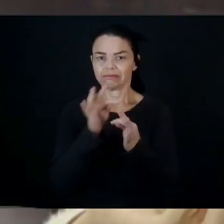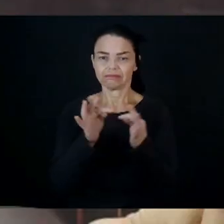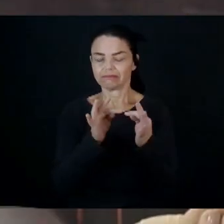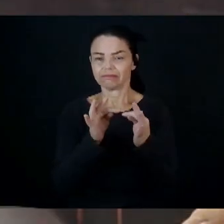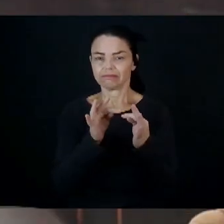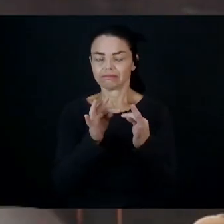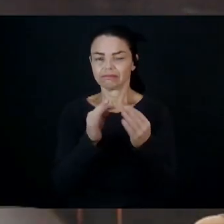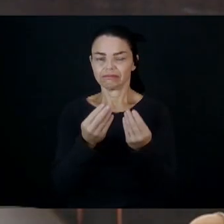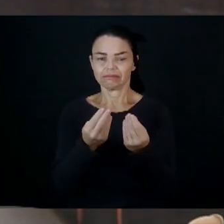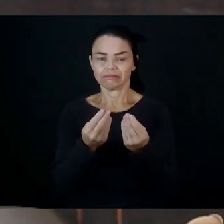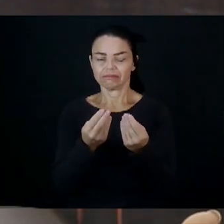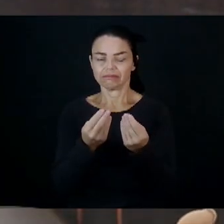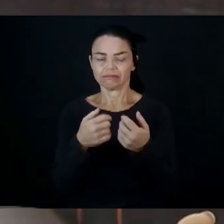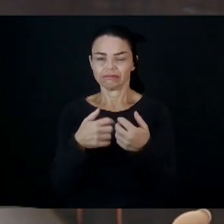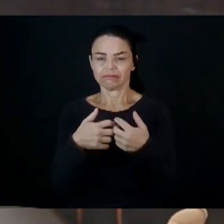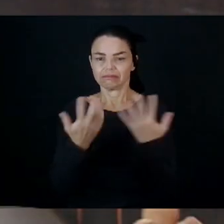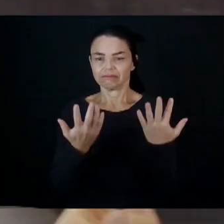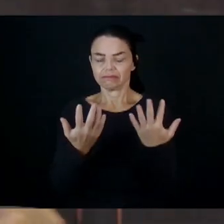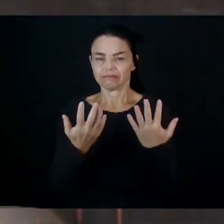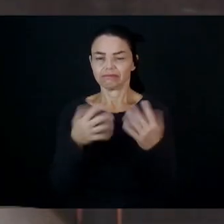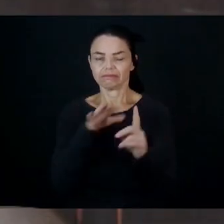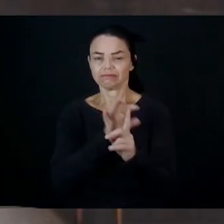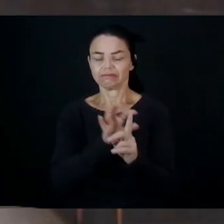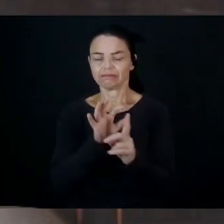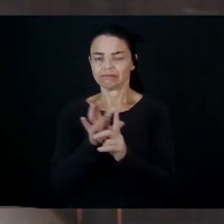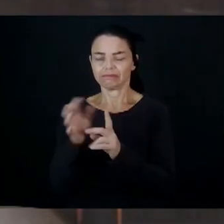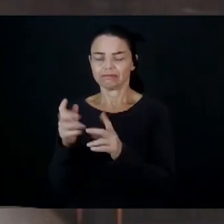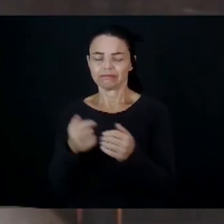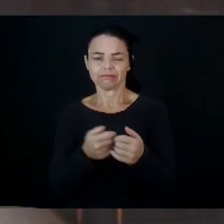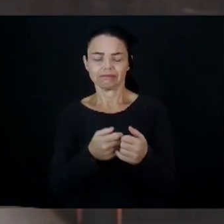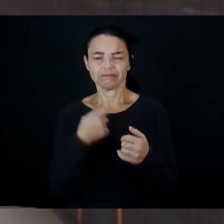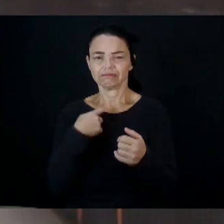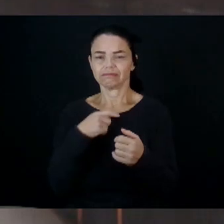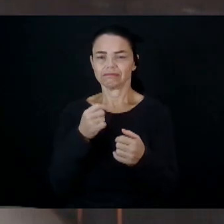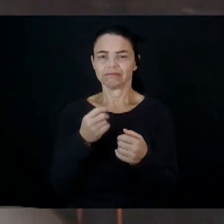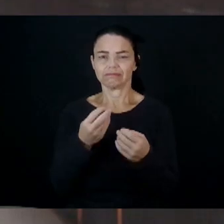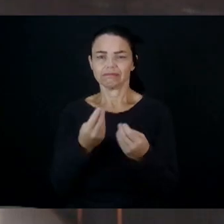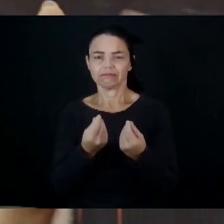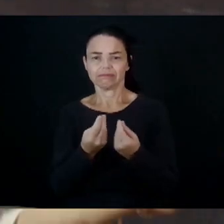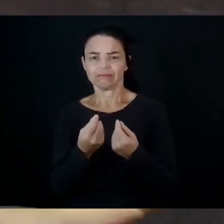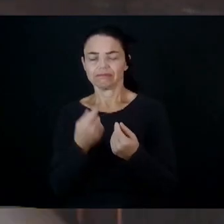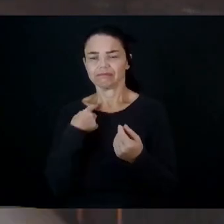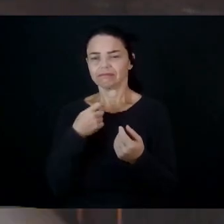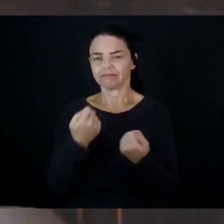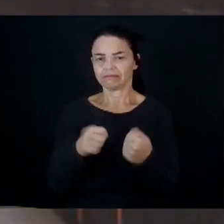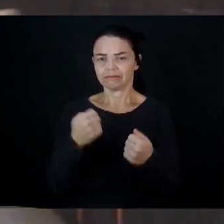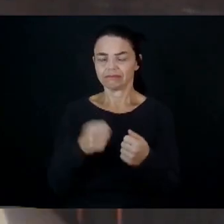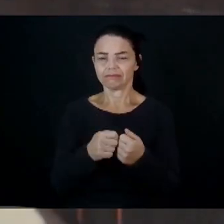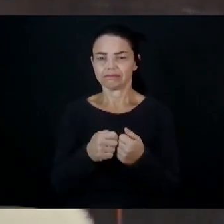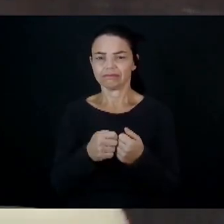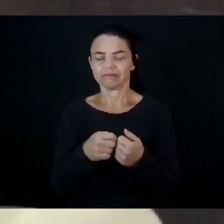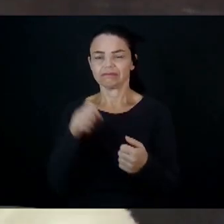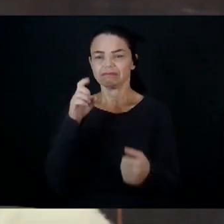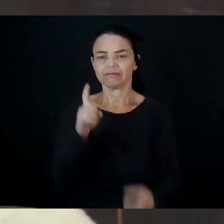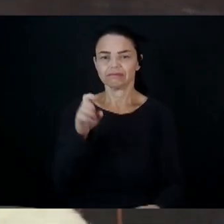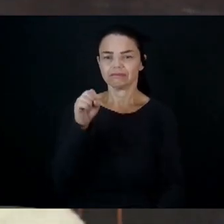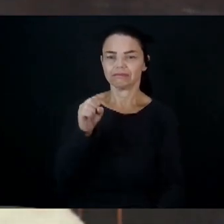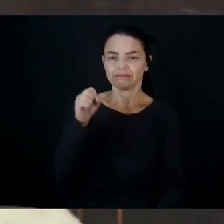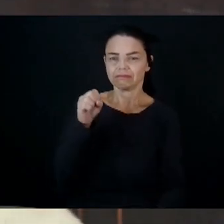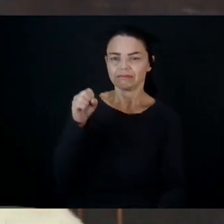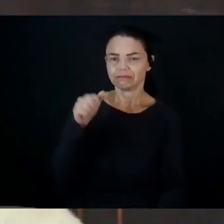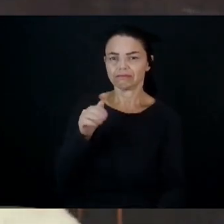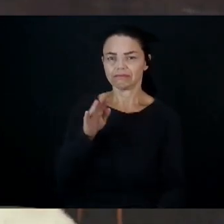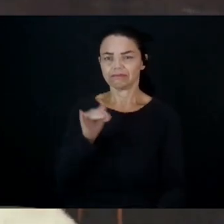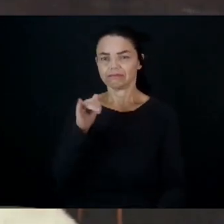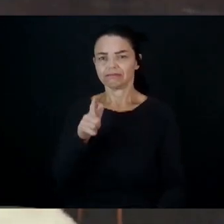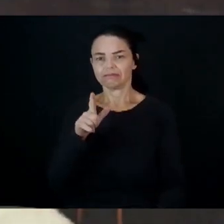dessensibilização desse estímulo. Uau! Né? Se for possível. Olha, eu preciso dessensibilizar. Então, vamos, de novo,